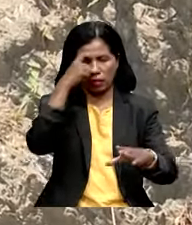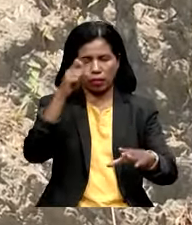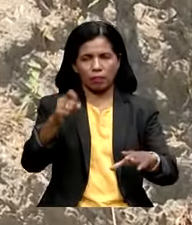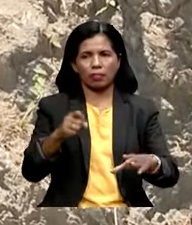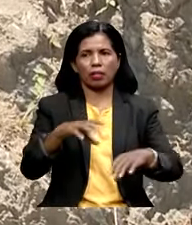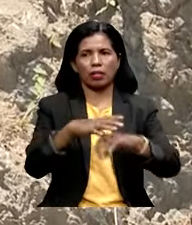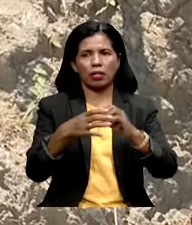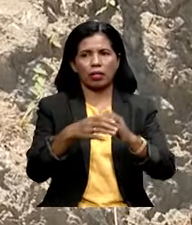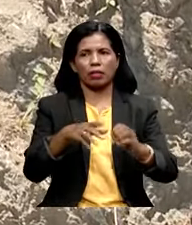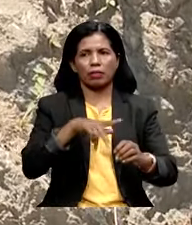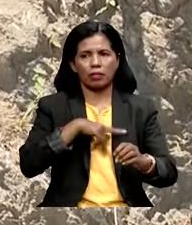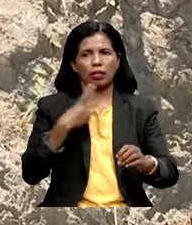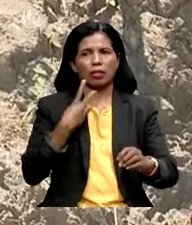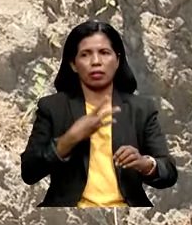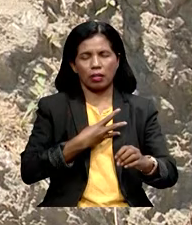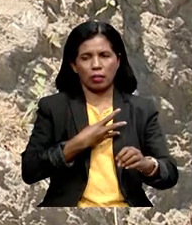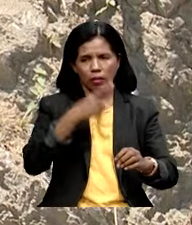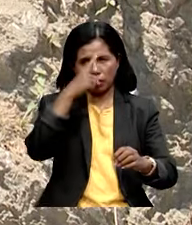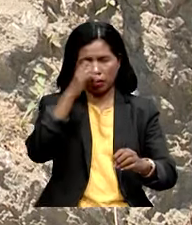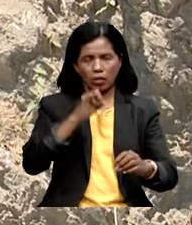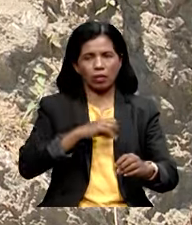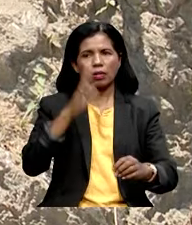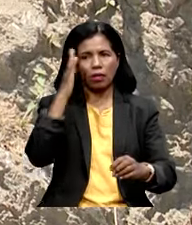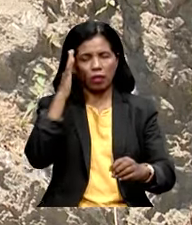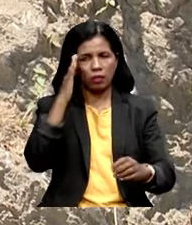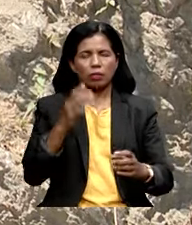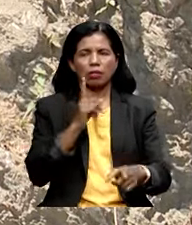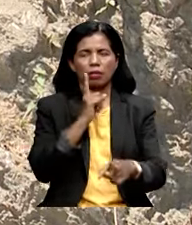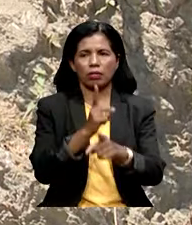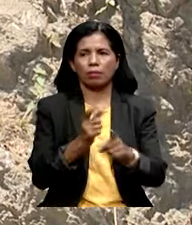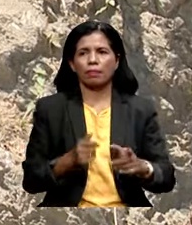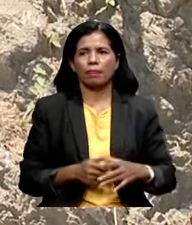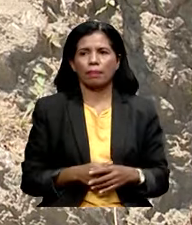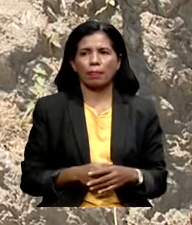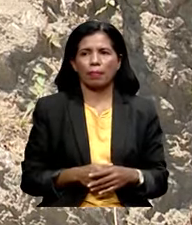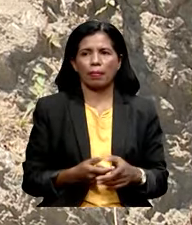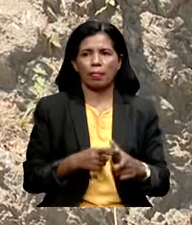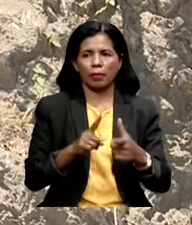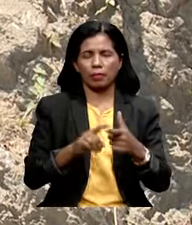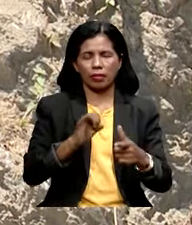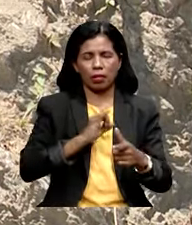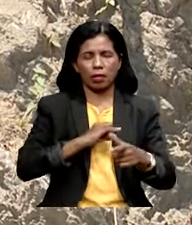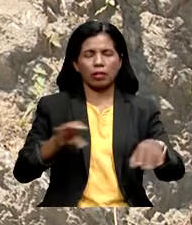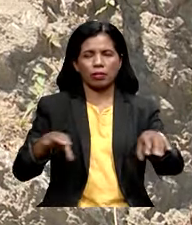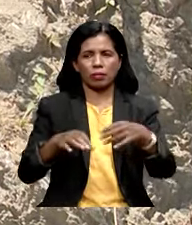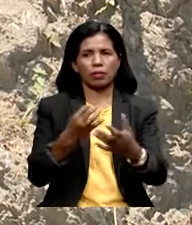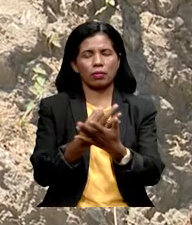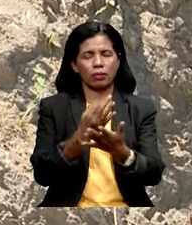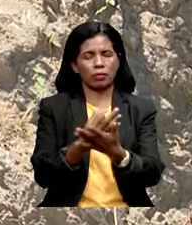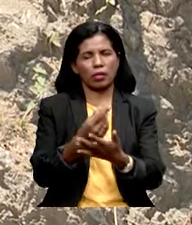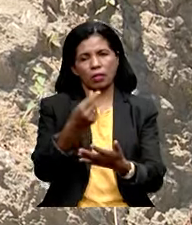lá na fati. Tamba. How are no in-laws, boss? Depois, how service humos, Osaki Kowan.